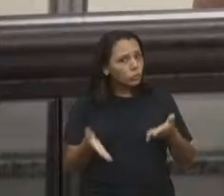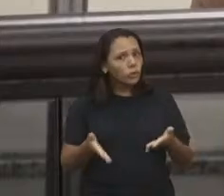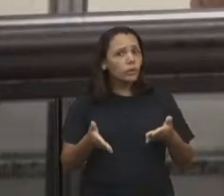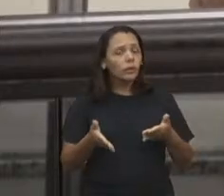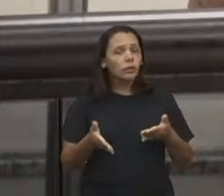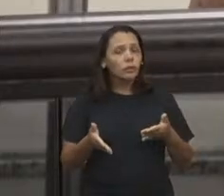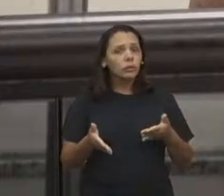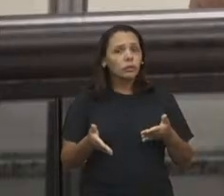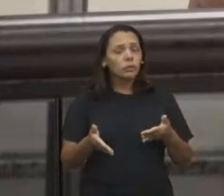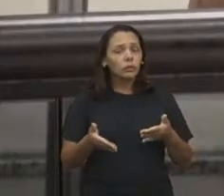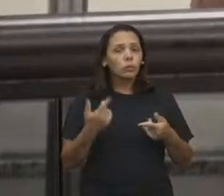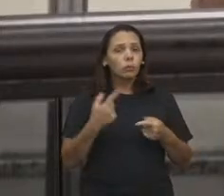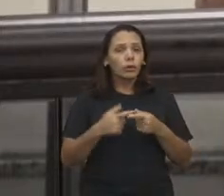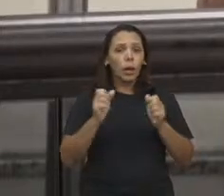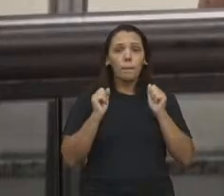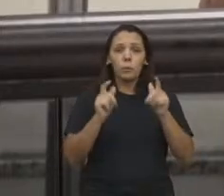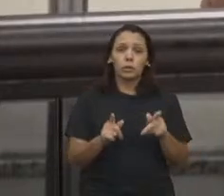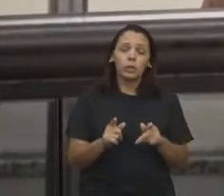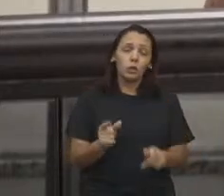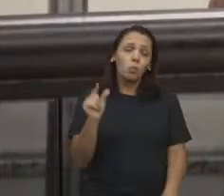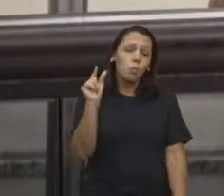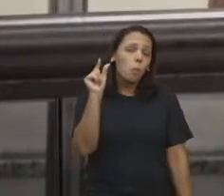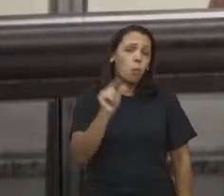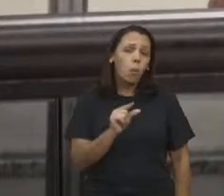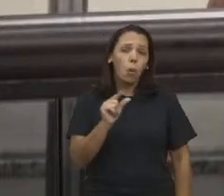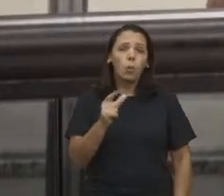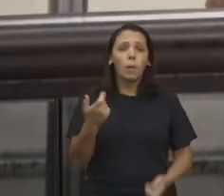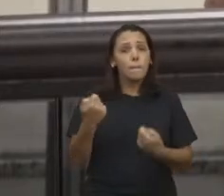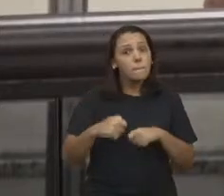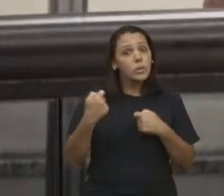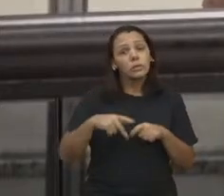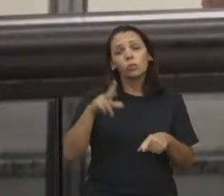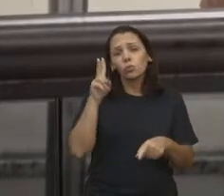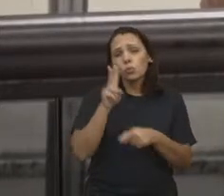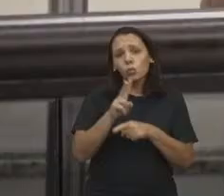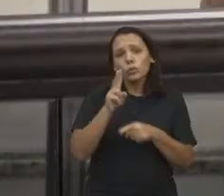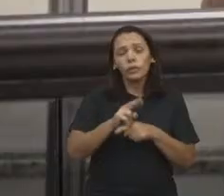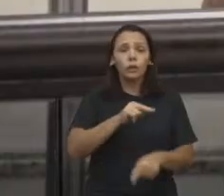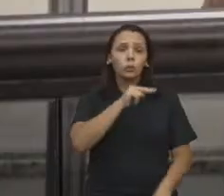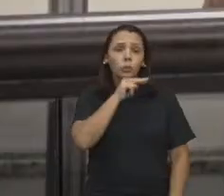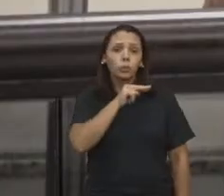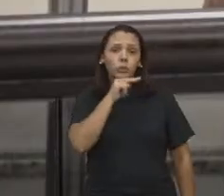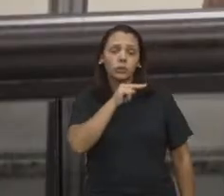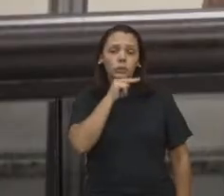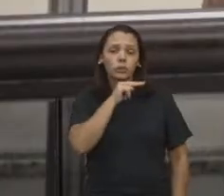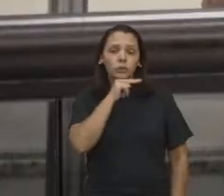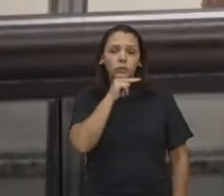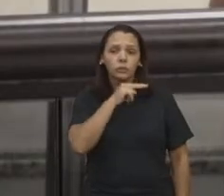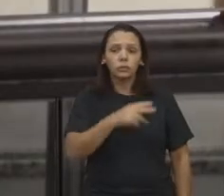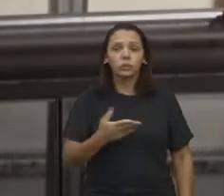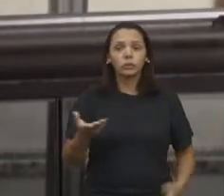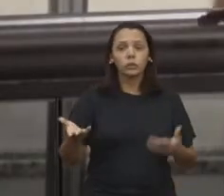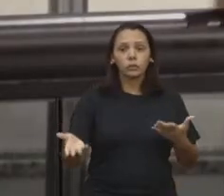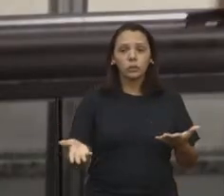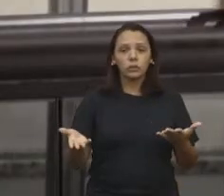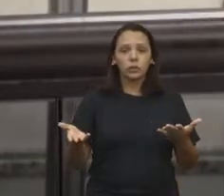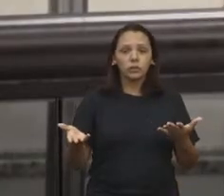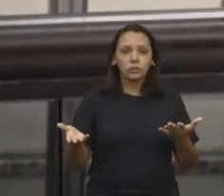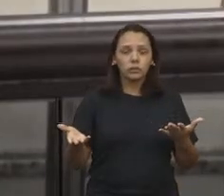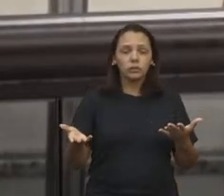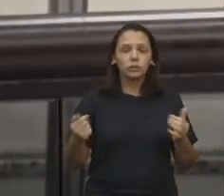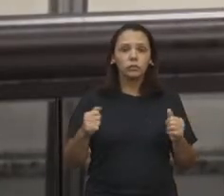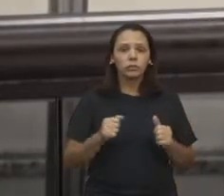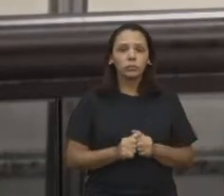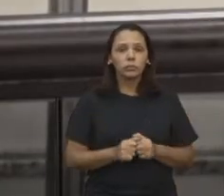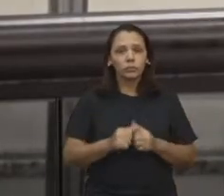porque a aposentadoria minha é pequena, eu tenho que cuidar dos netos hoje. Então,